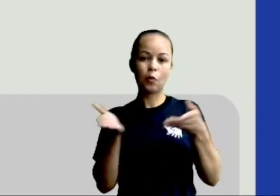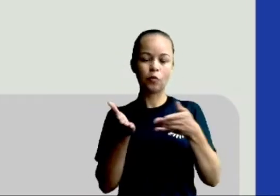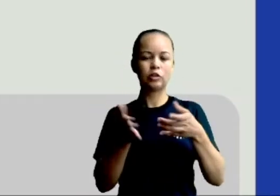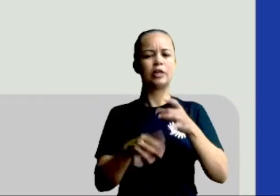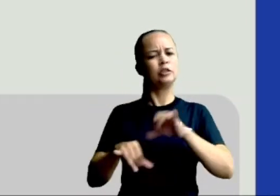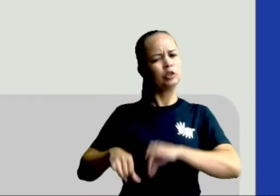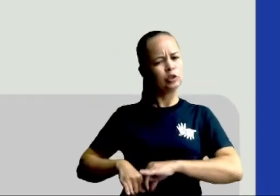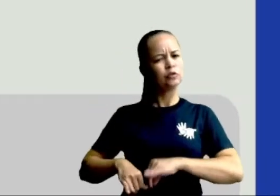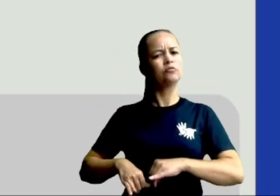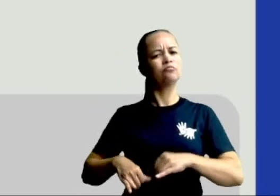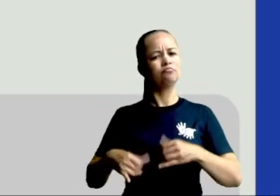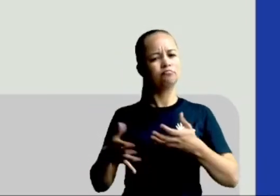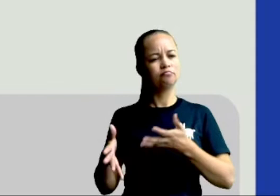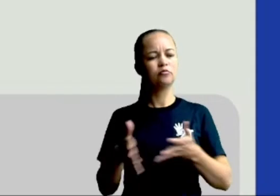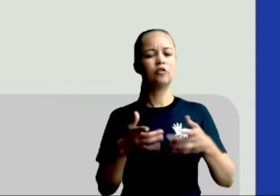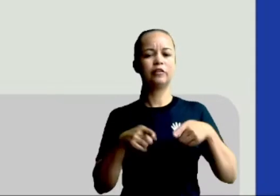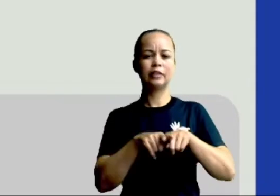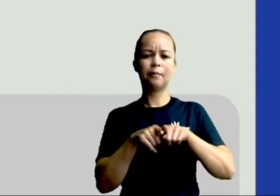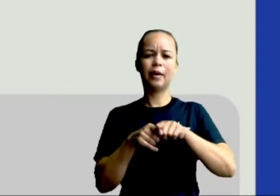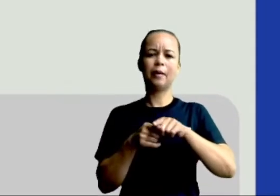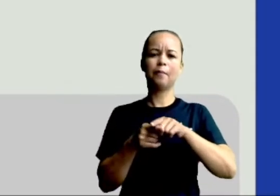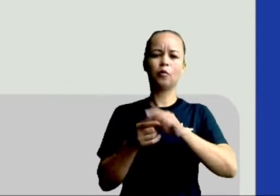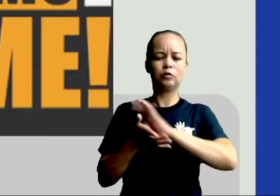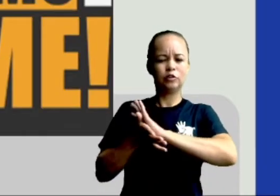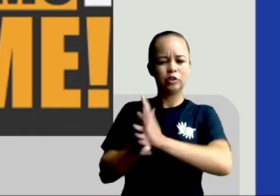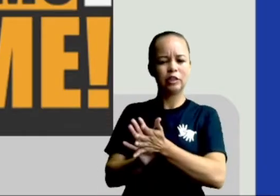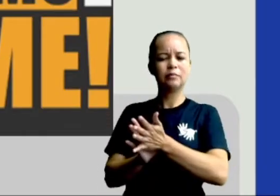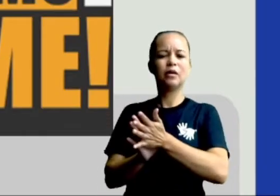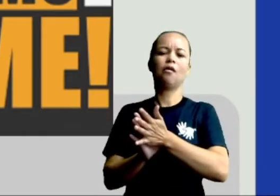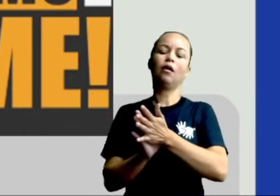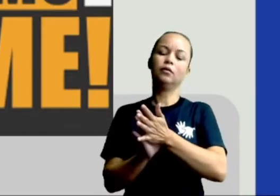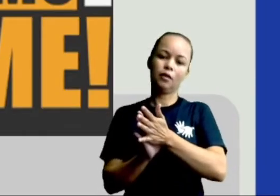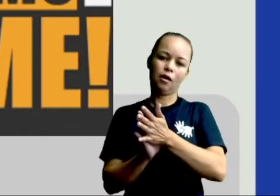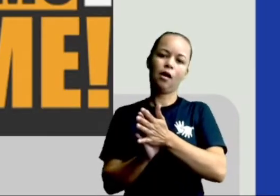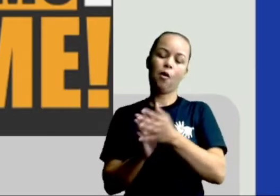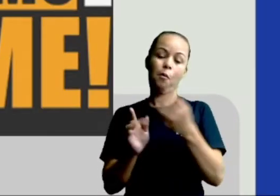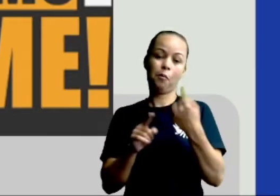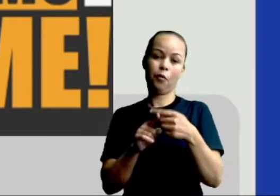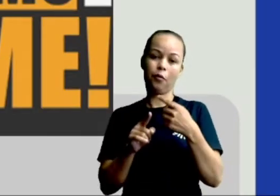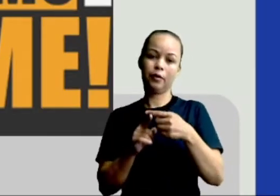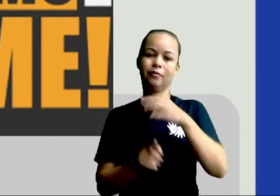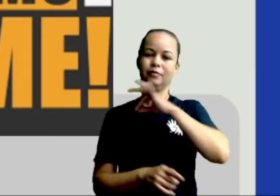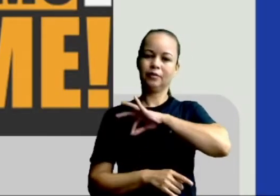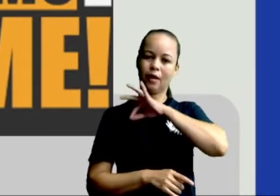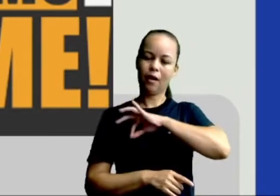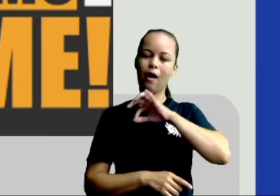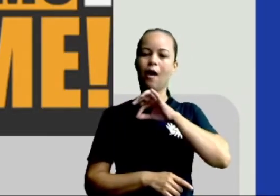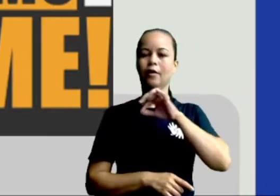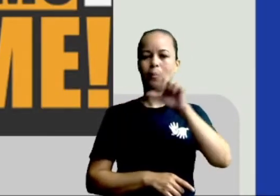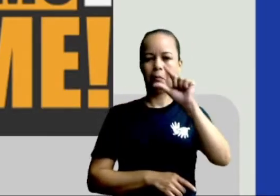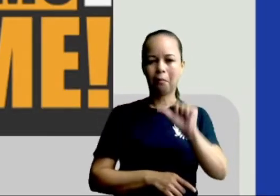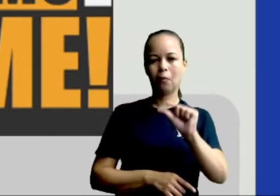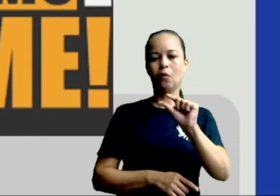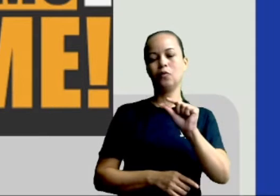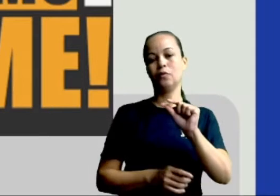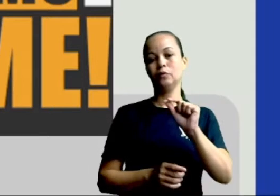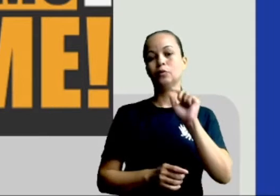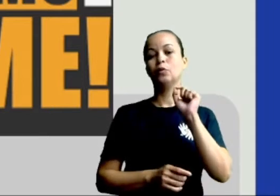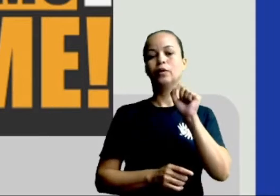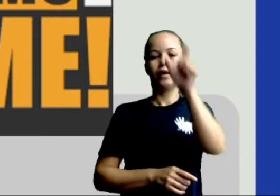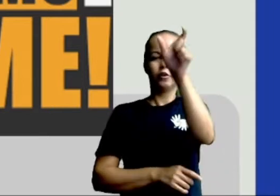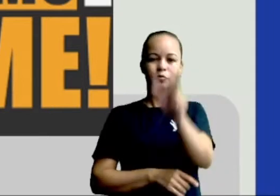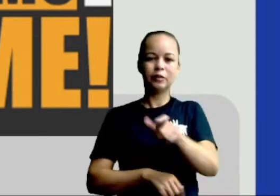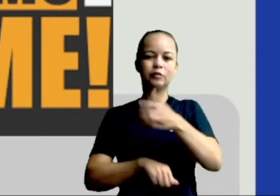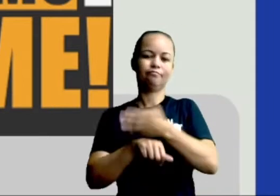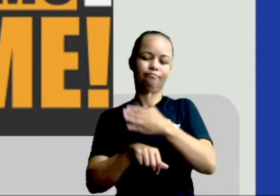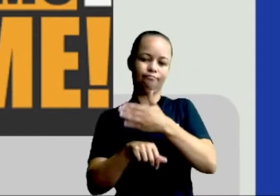até hoje, né, por discriminação, porque tem salários mais baixos que as pessoas brancas,